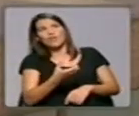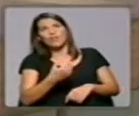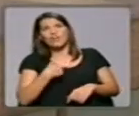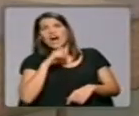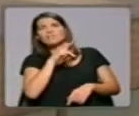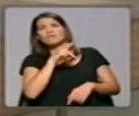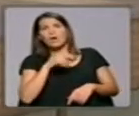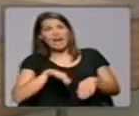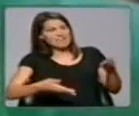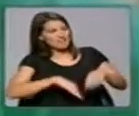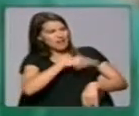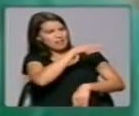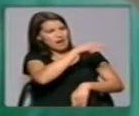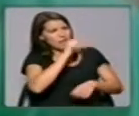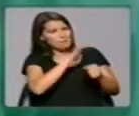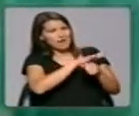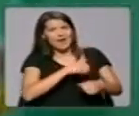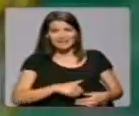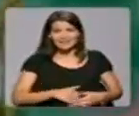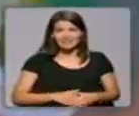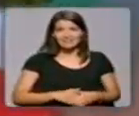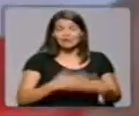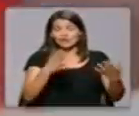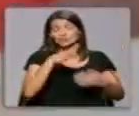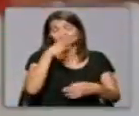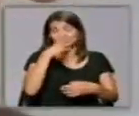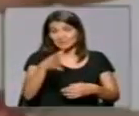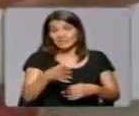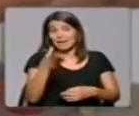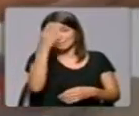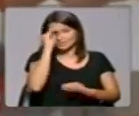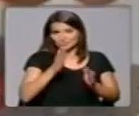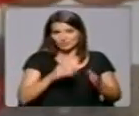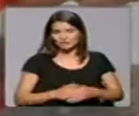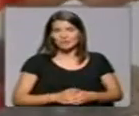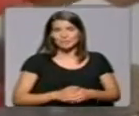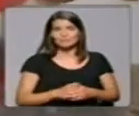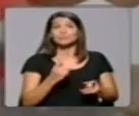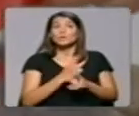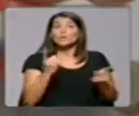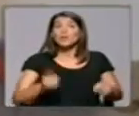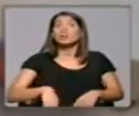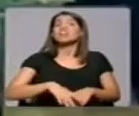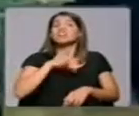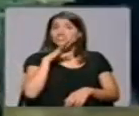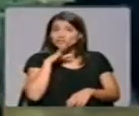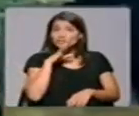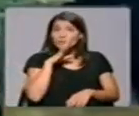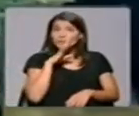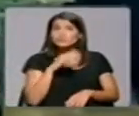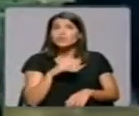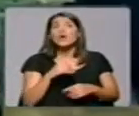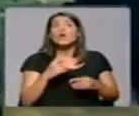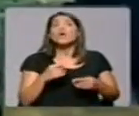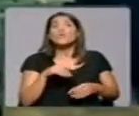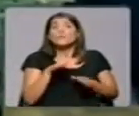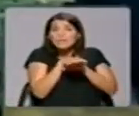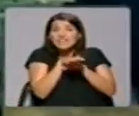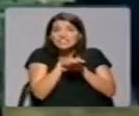fralda no fundo do mar. E Rafael explica o que aqui já aprendeu. Porque quando o lixo degrada-se, eles comem os bocadinhos de